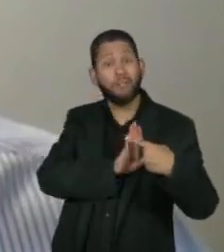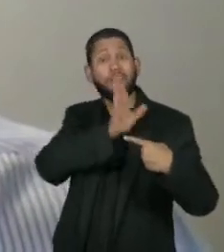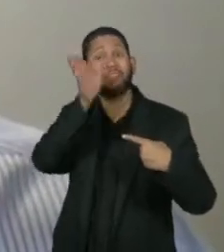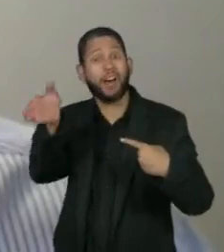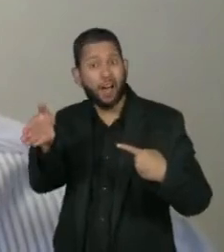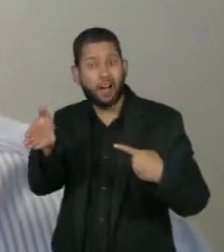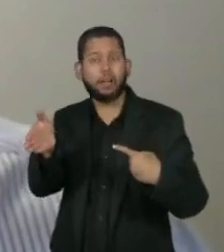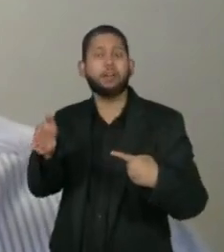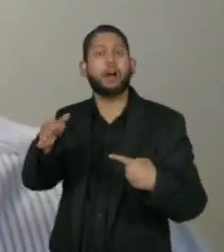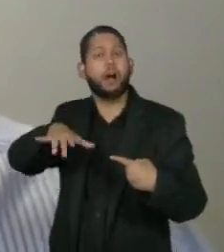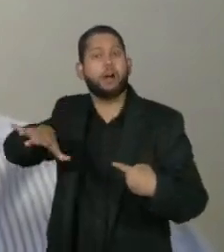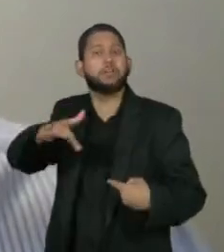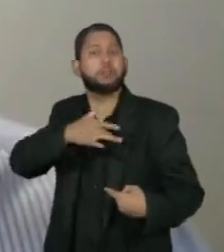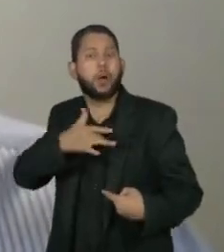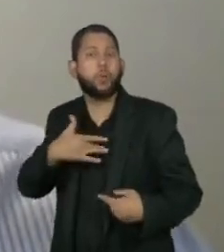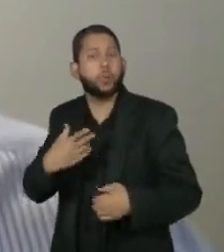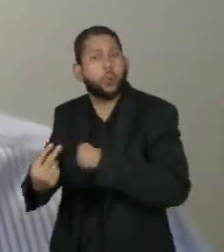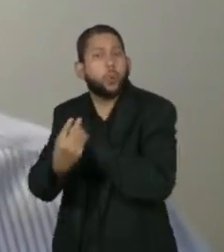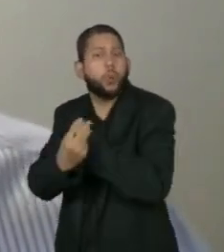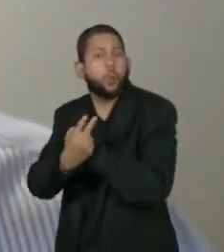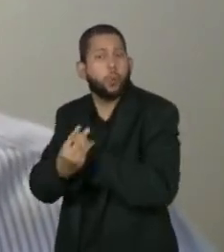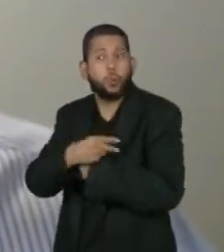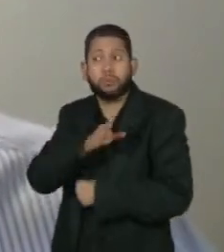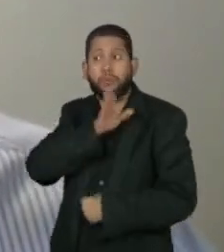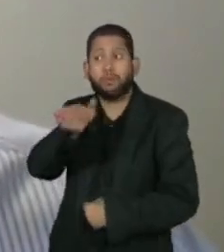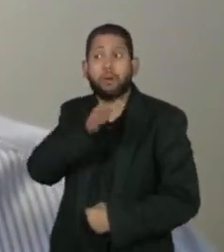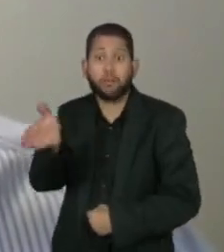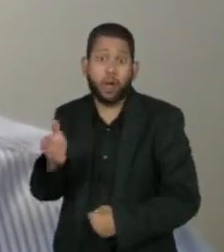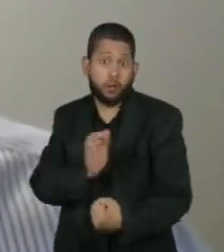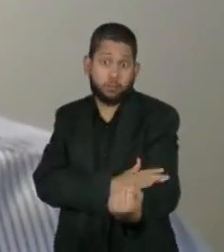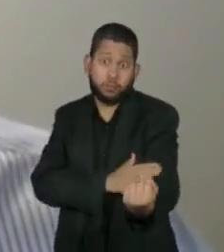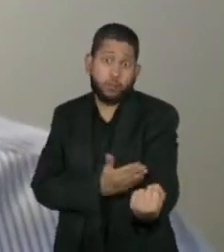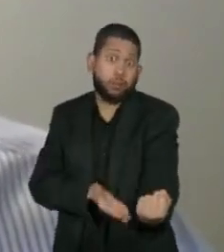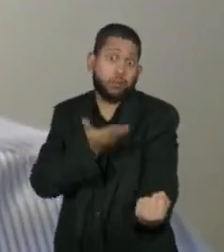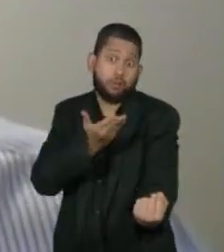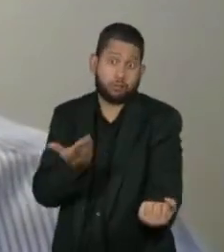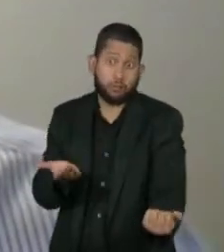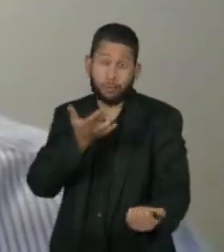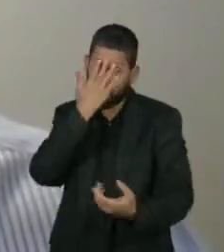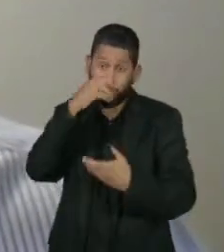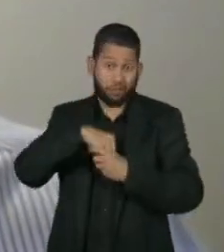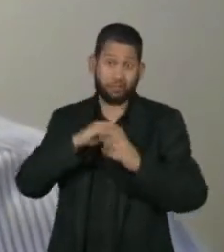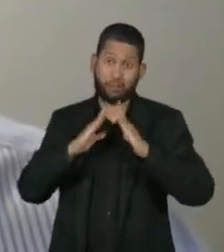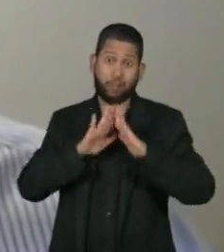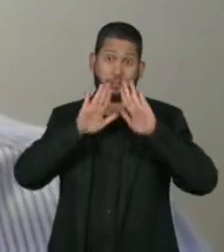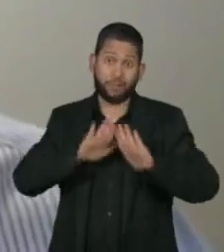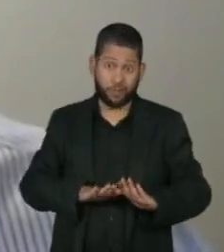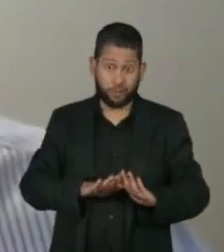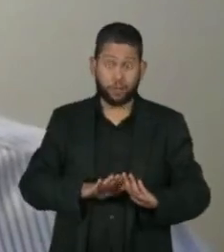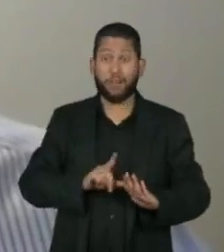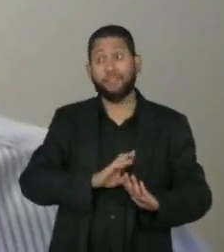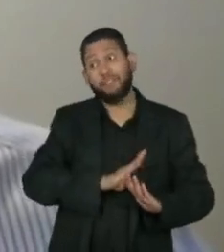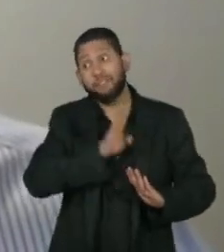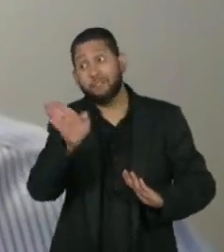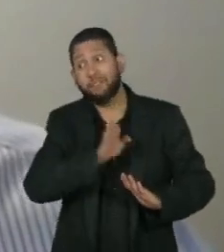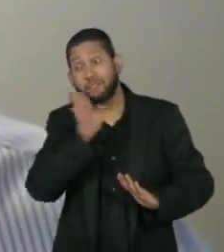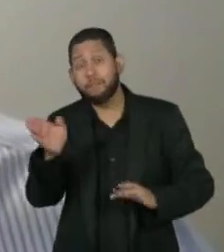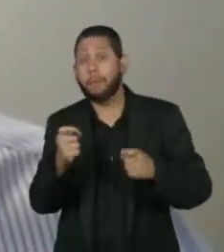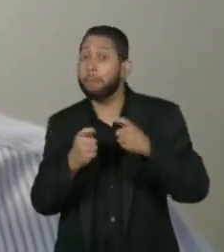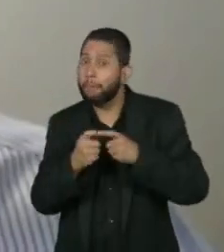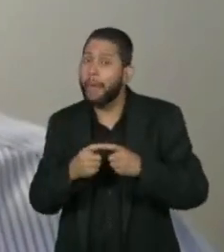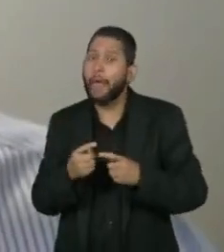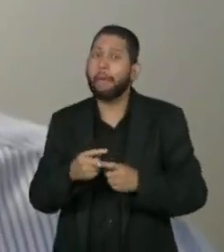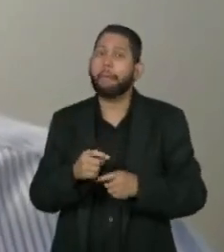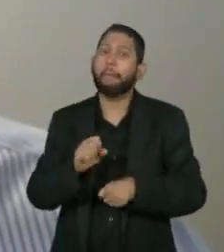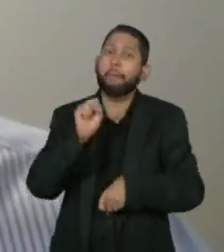de saúde de pacientes com doença crônica e, no caso, a hipertensão. Então, os pacientes deixaram de ir ao atendimento, aos serviços